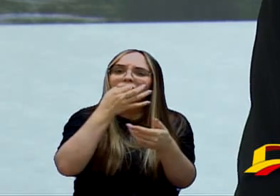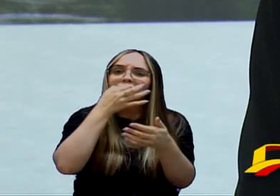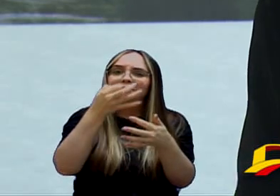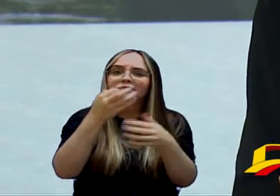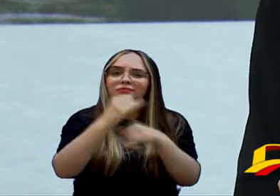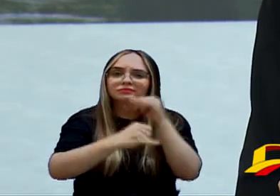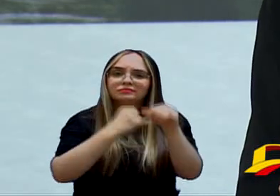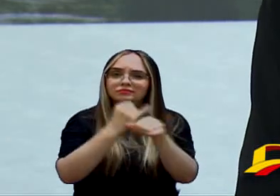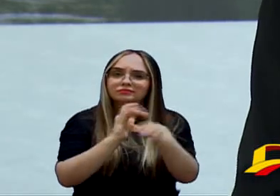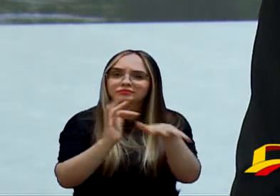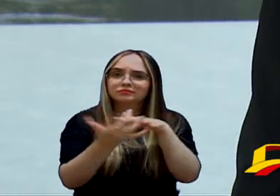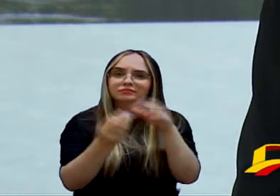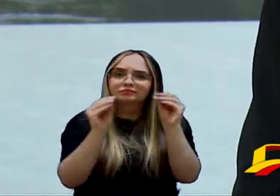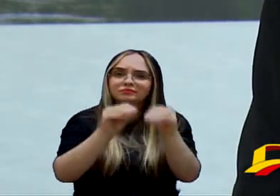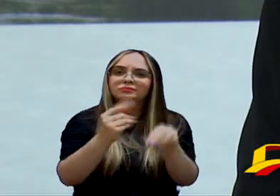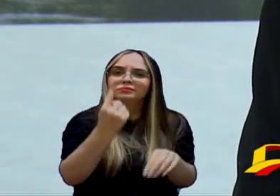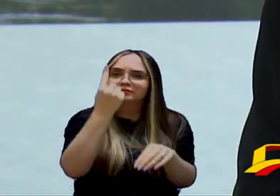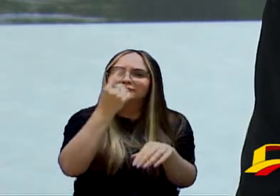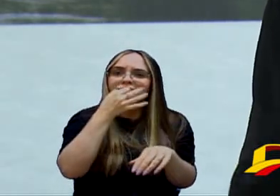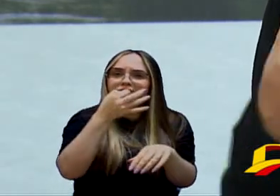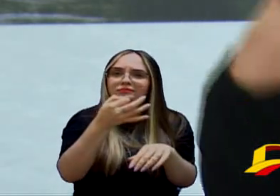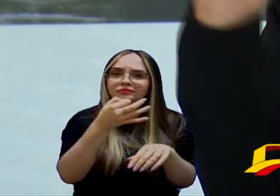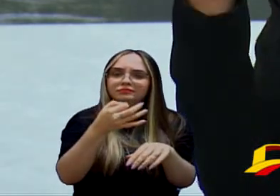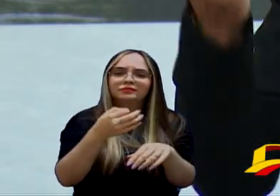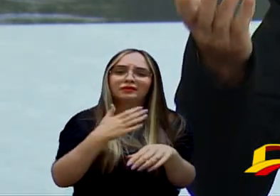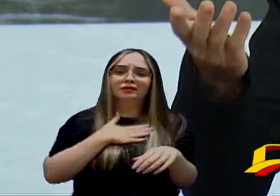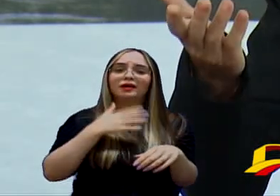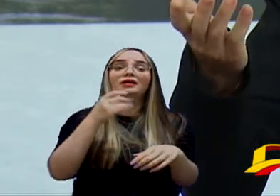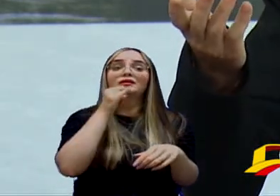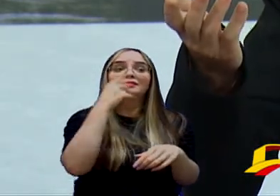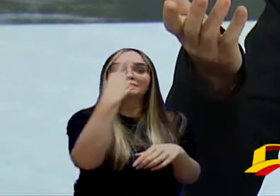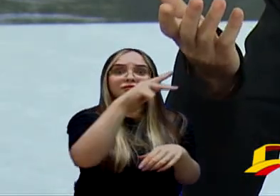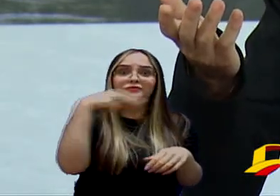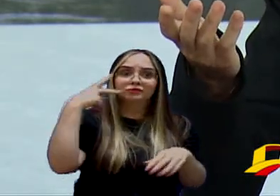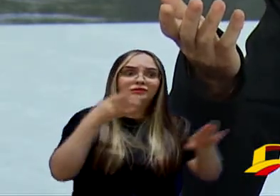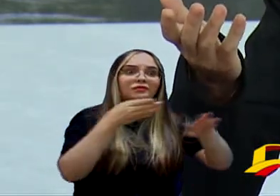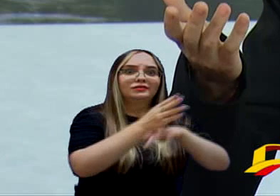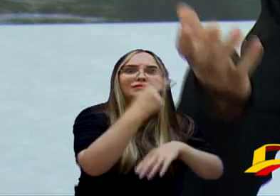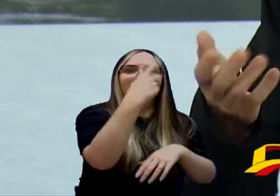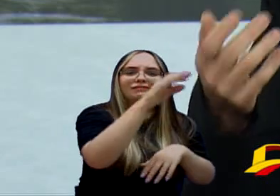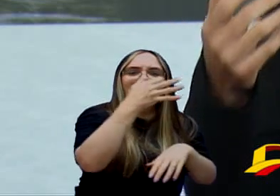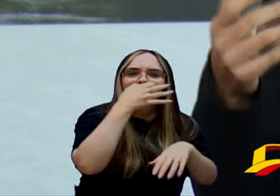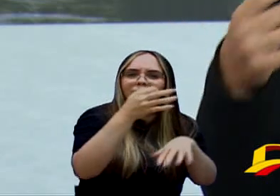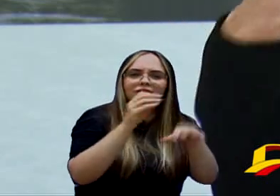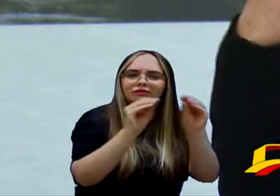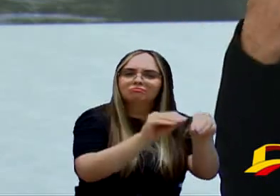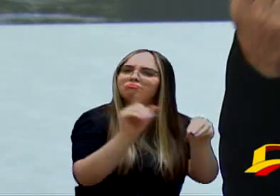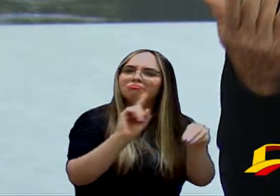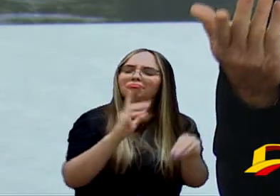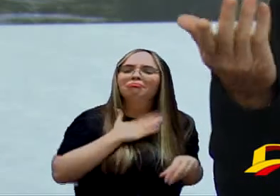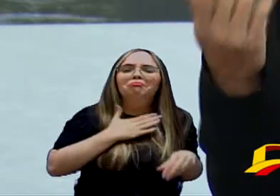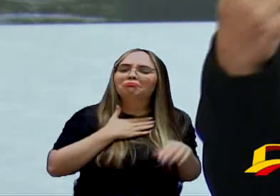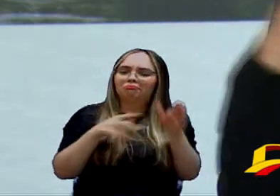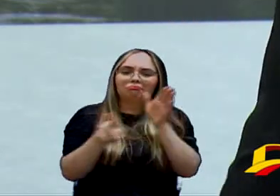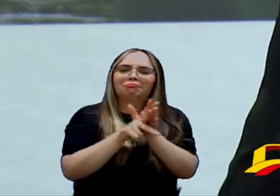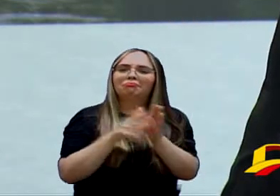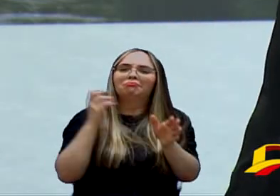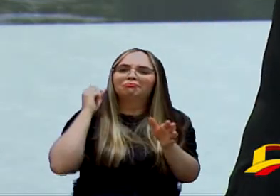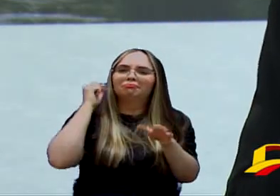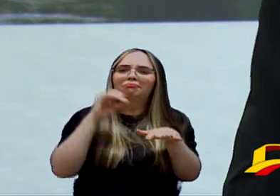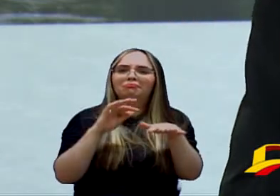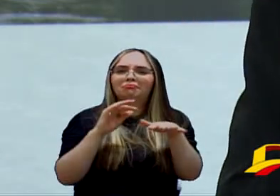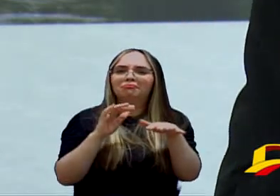na rede social nas minhas redes sociais nem foi na rede social do vereador se ele sente ele inclusive ele